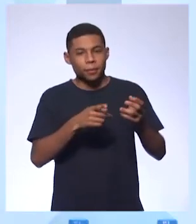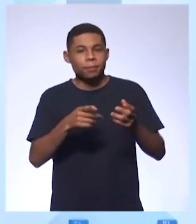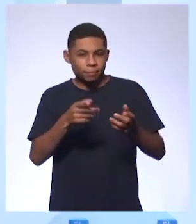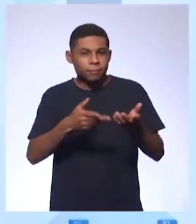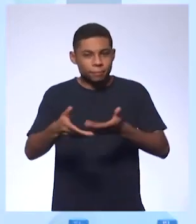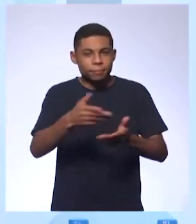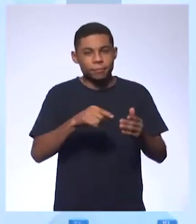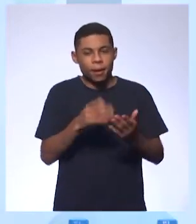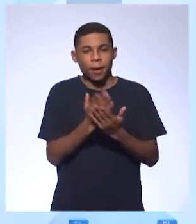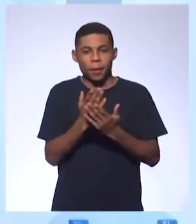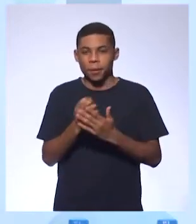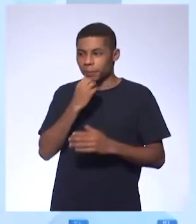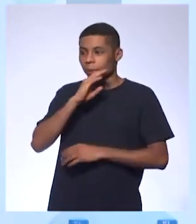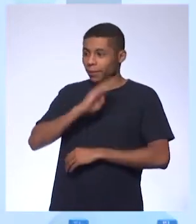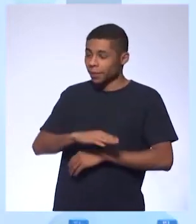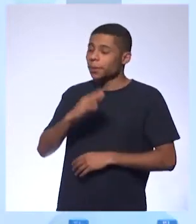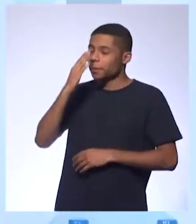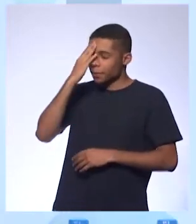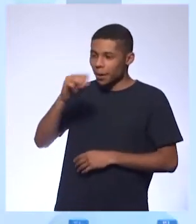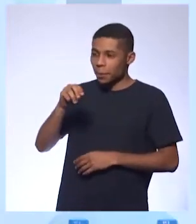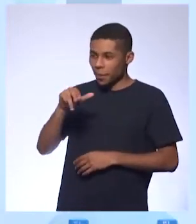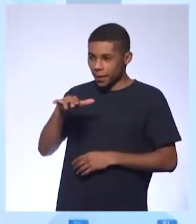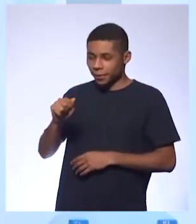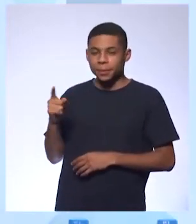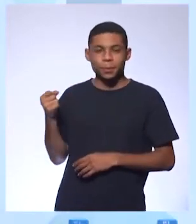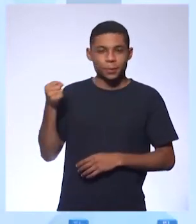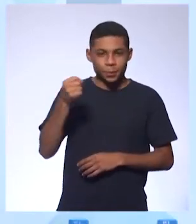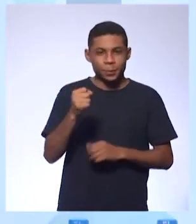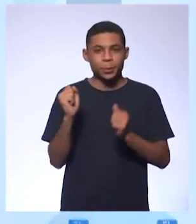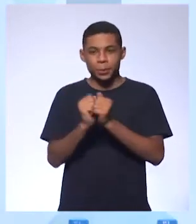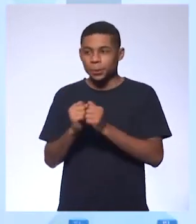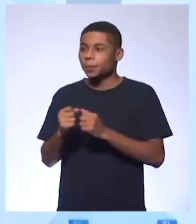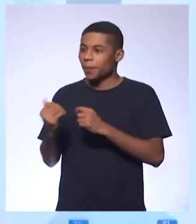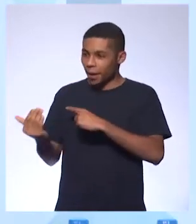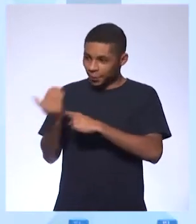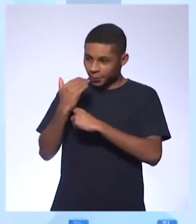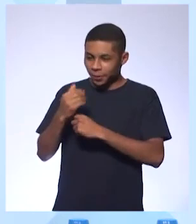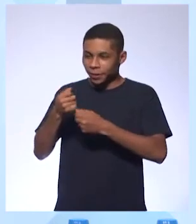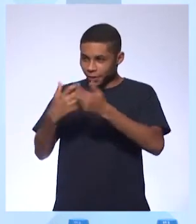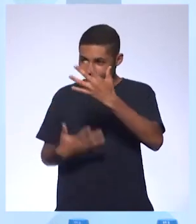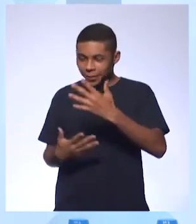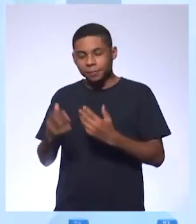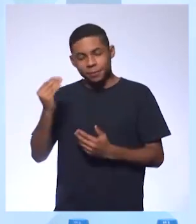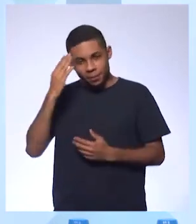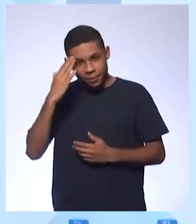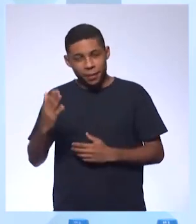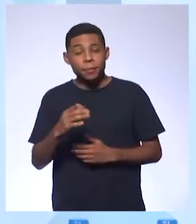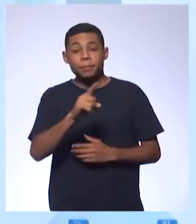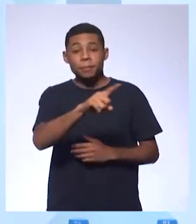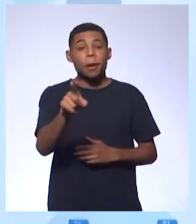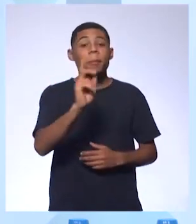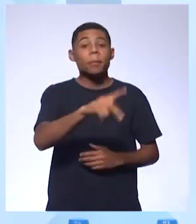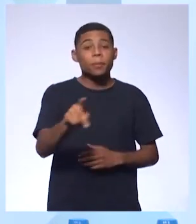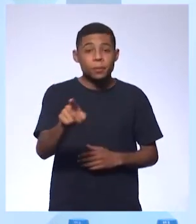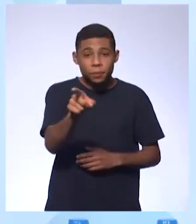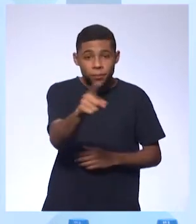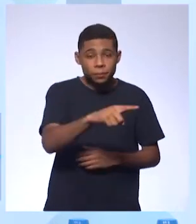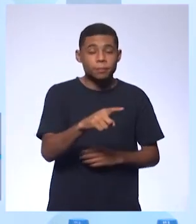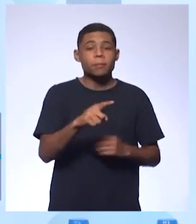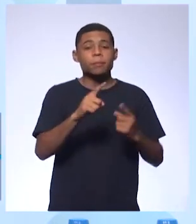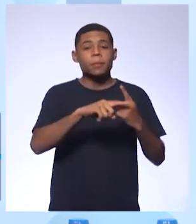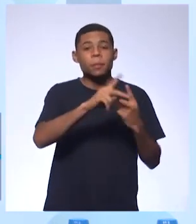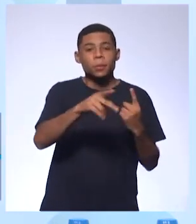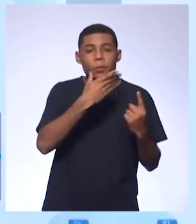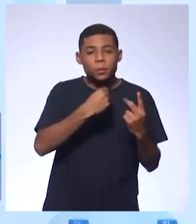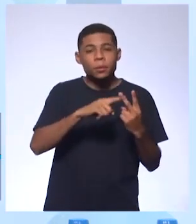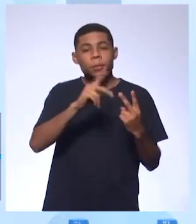Boa tarde, professora Márcia. Muito obrigada por vir aqui hoje moderar essa aula comigo. Boa tarde aos professores, professoras,